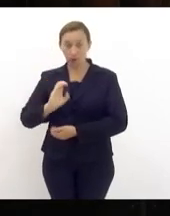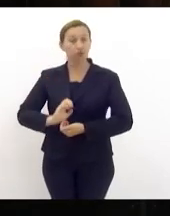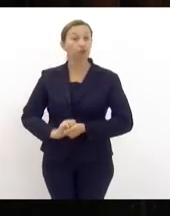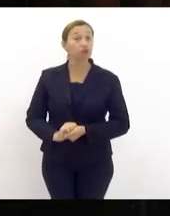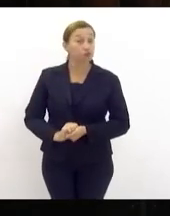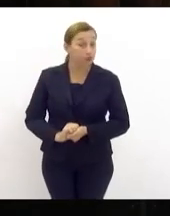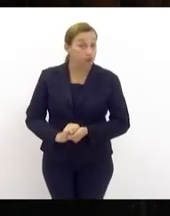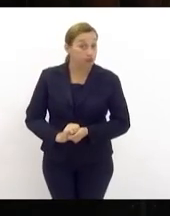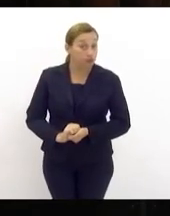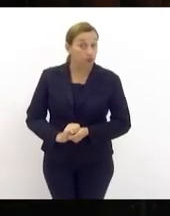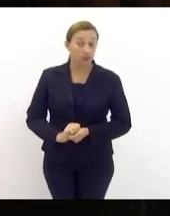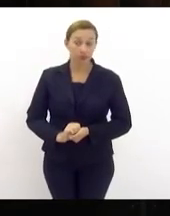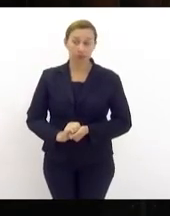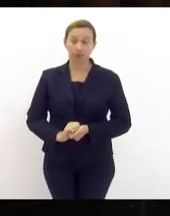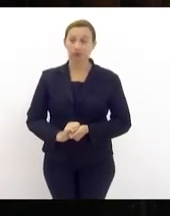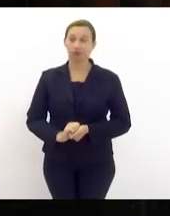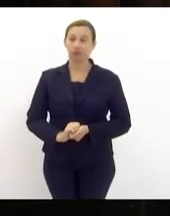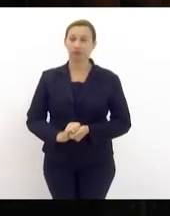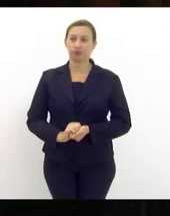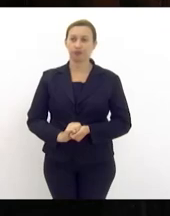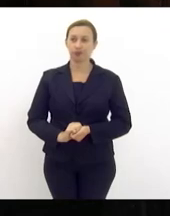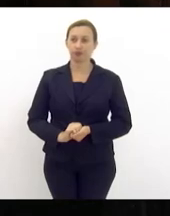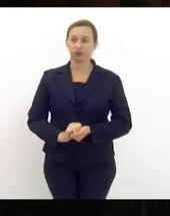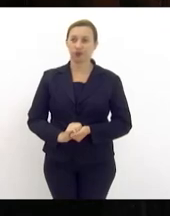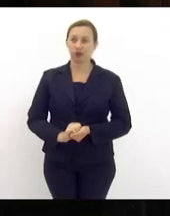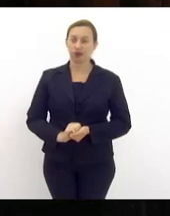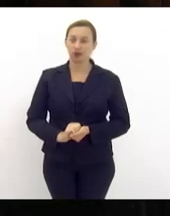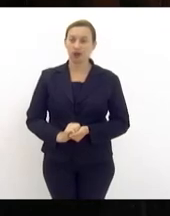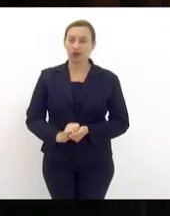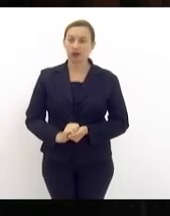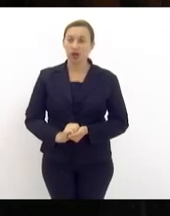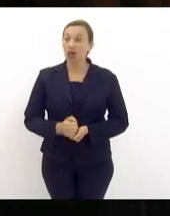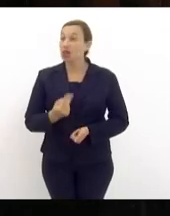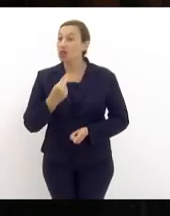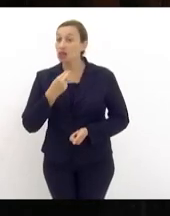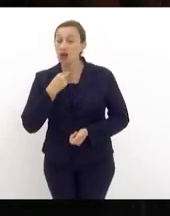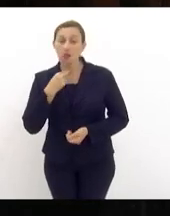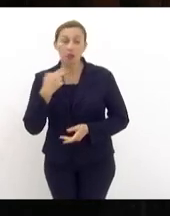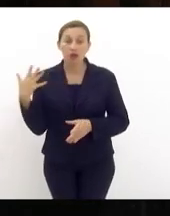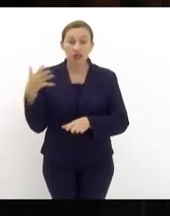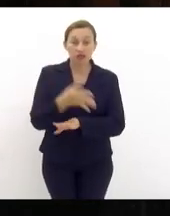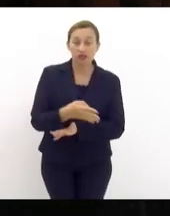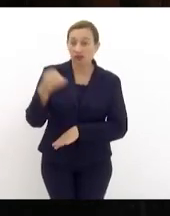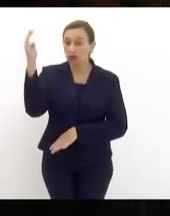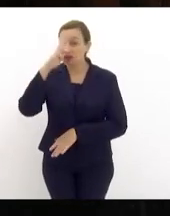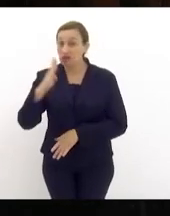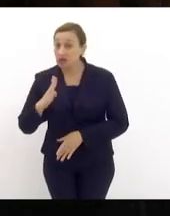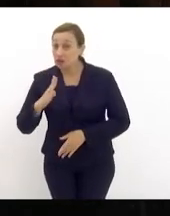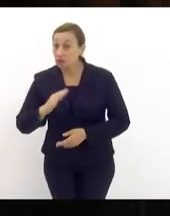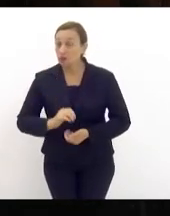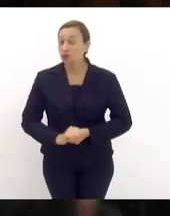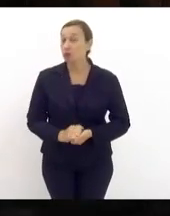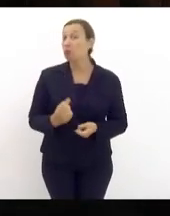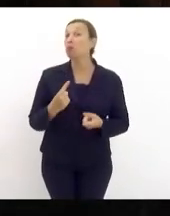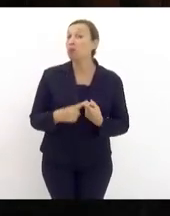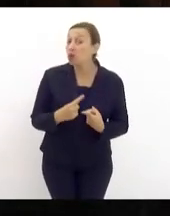que dizem que não pode entrar no Brasil